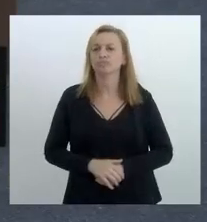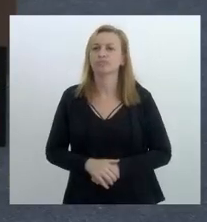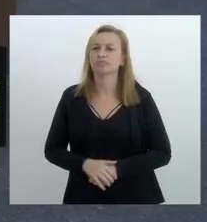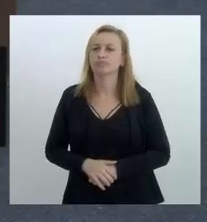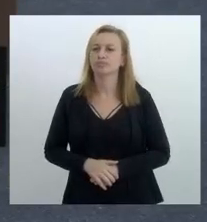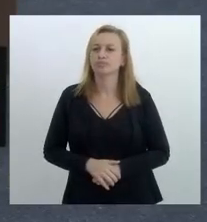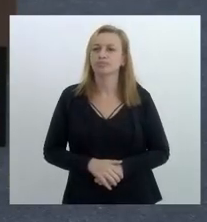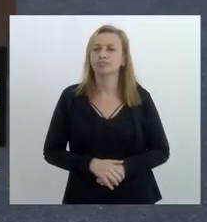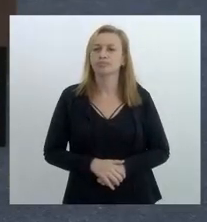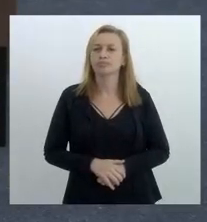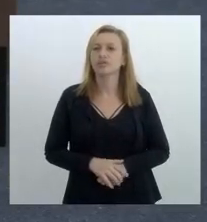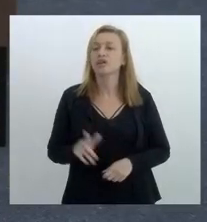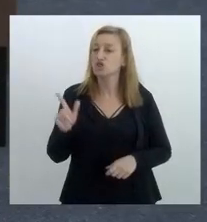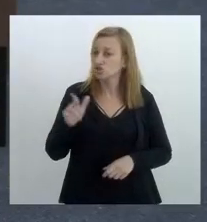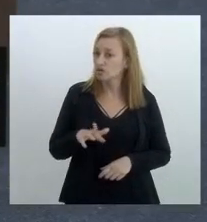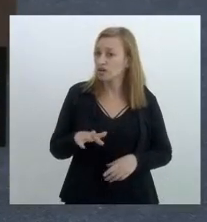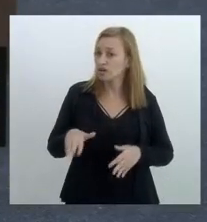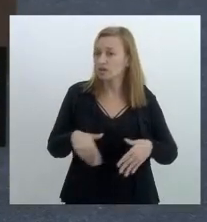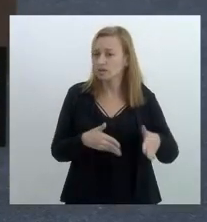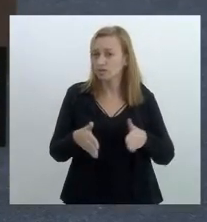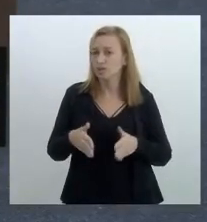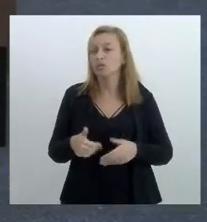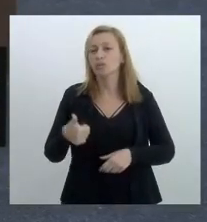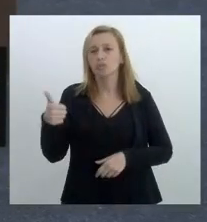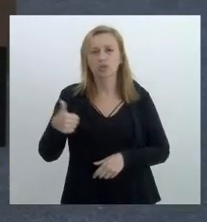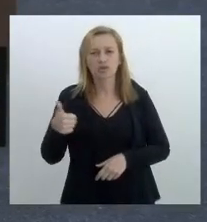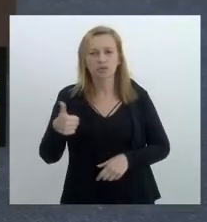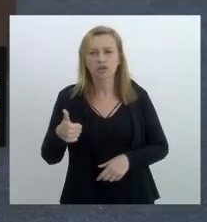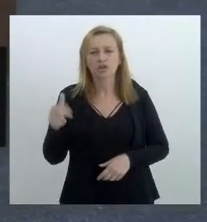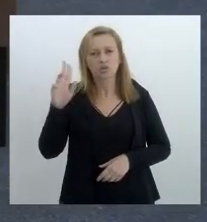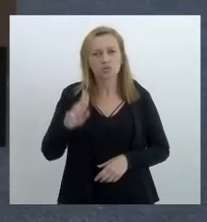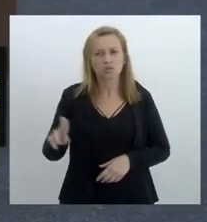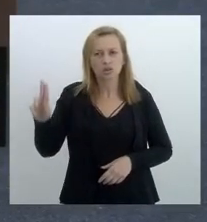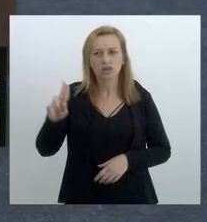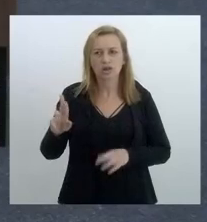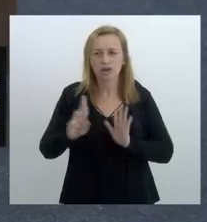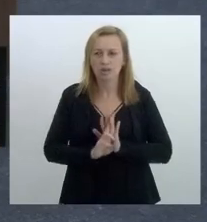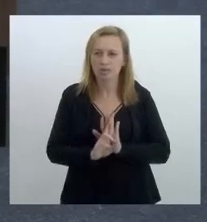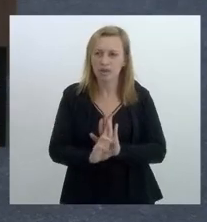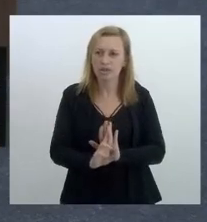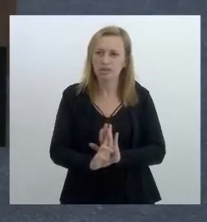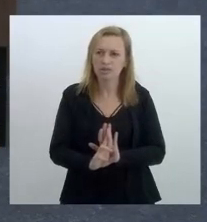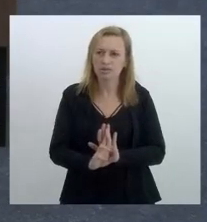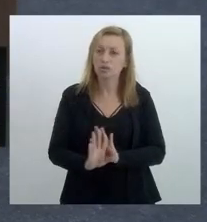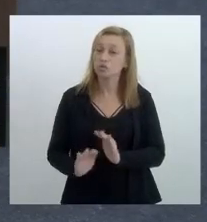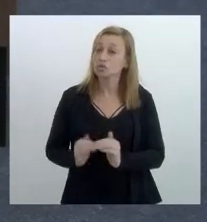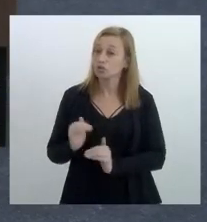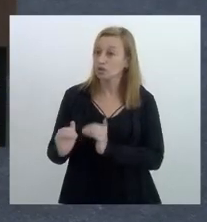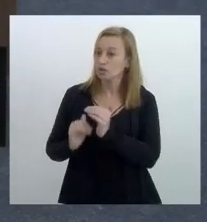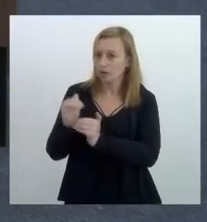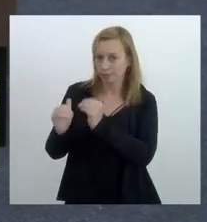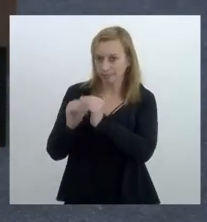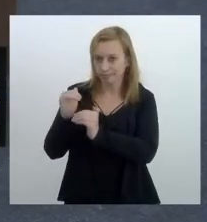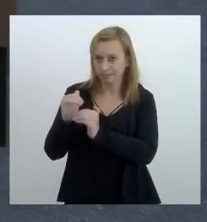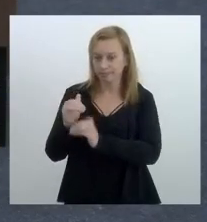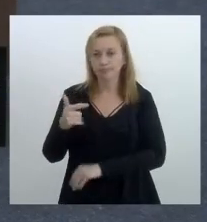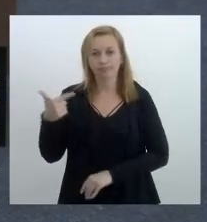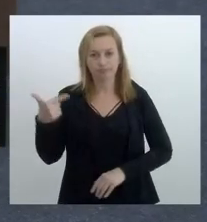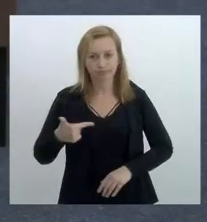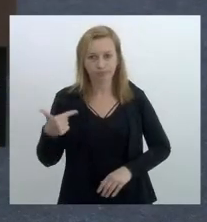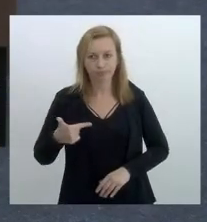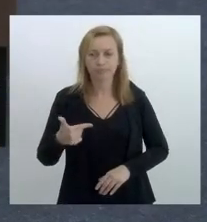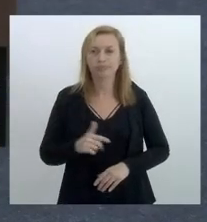E ele vai em diferentes direções. Primeiro, porque as universidades representam desenvolvimento.